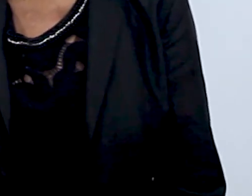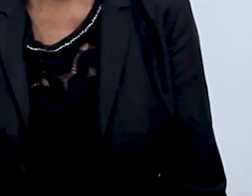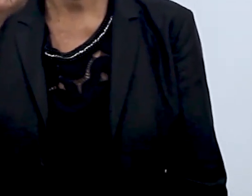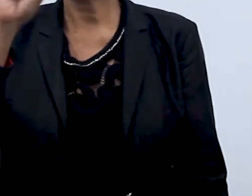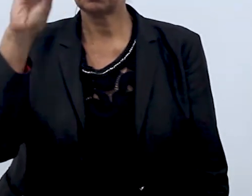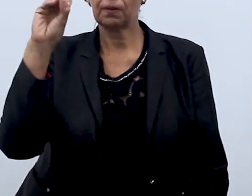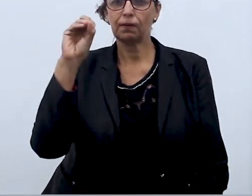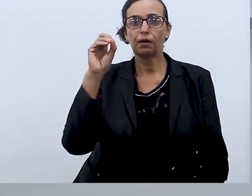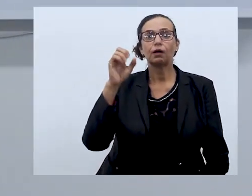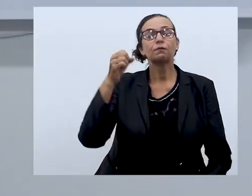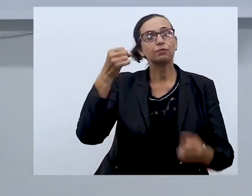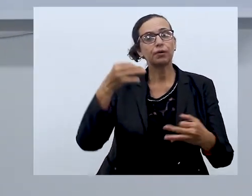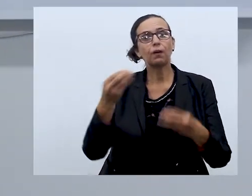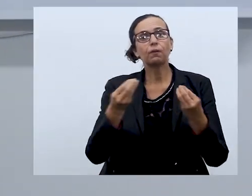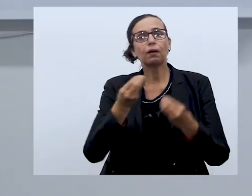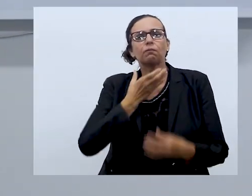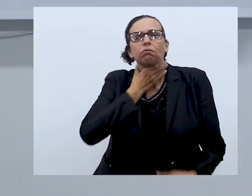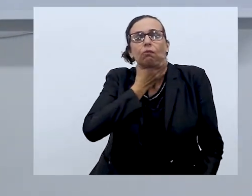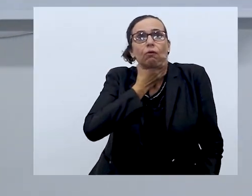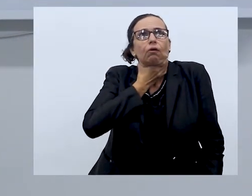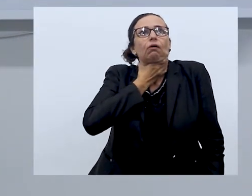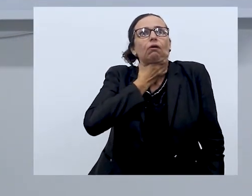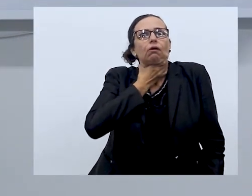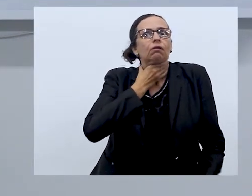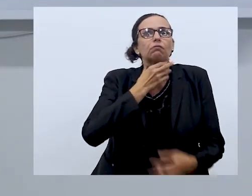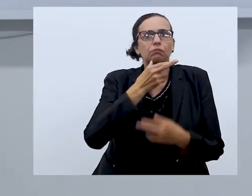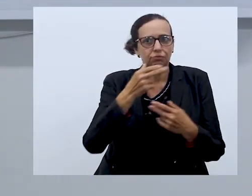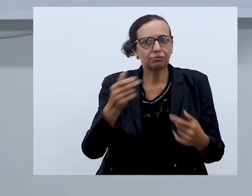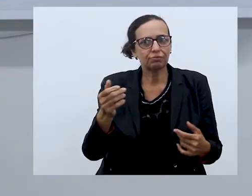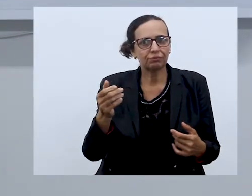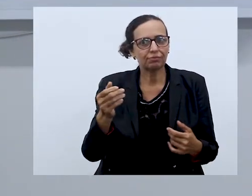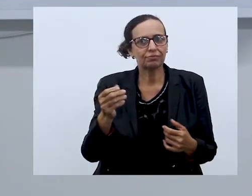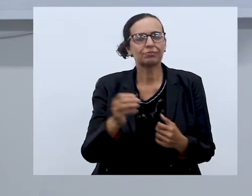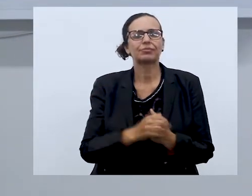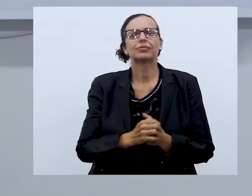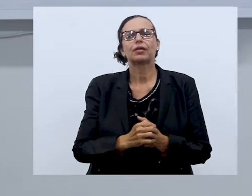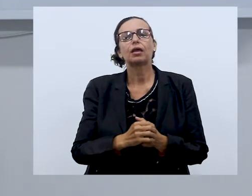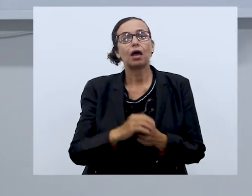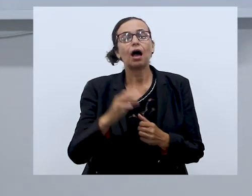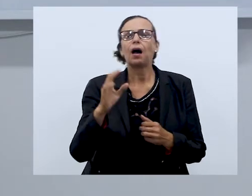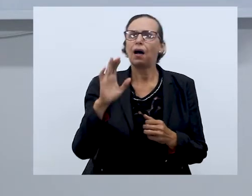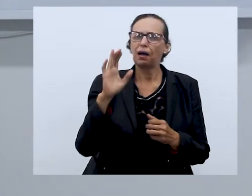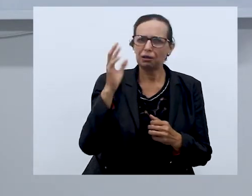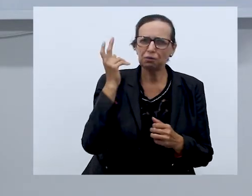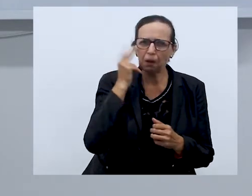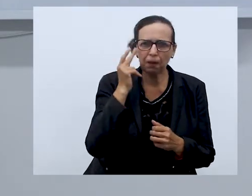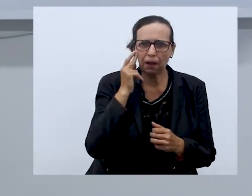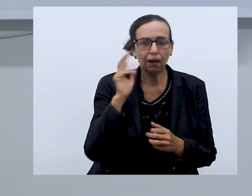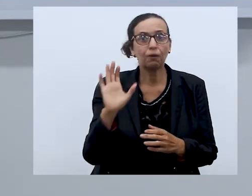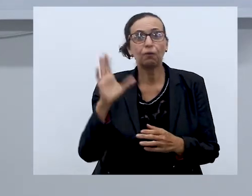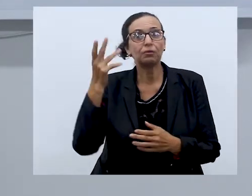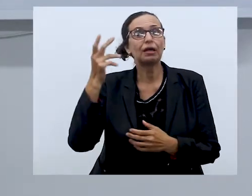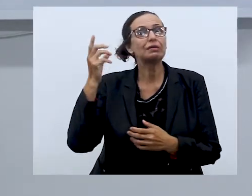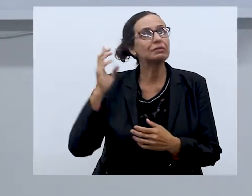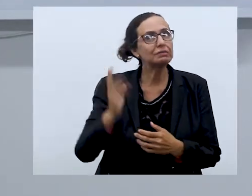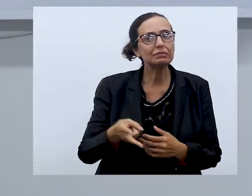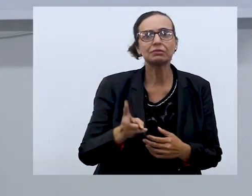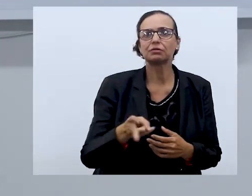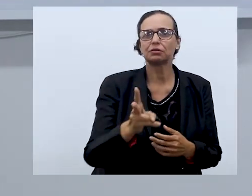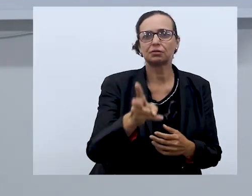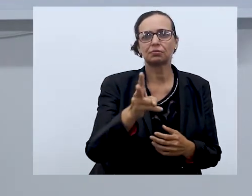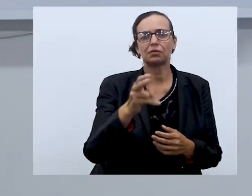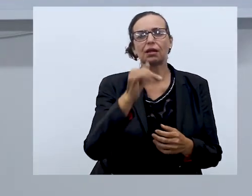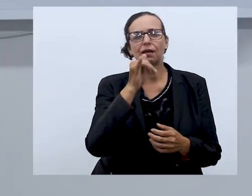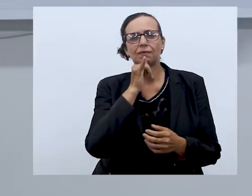Bom, meu nome é Sebastião, eu vou falar um pouco sobre engasgo por corpos estranhos. É um acidente muito comum, acontece com bastante frequência,